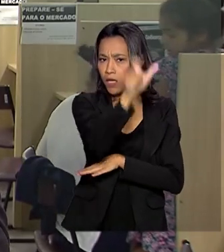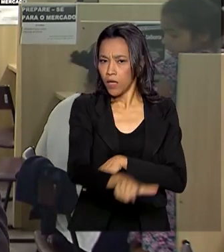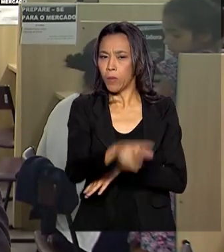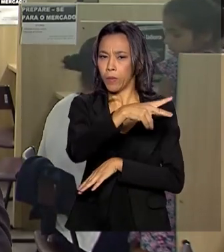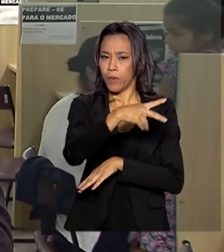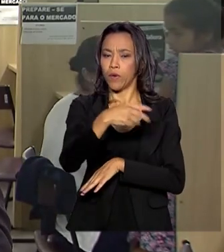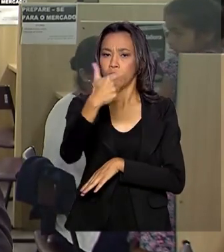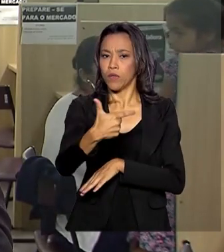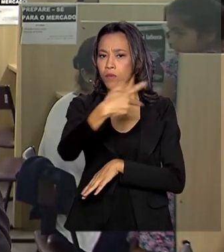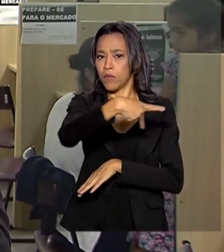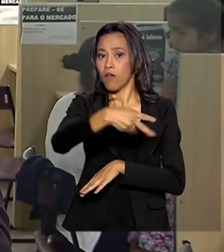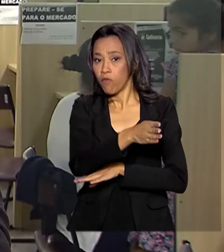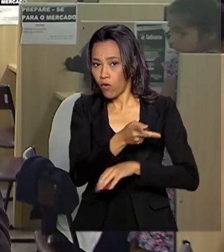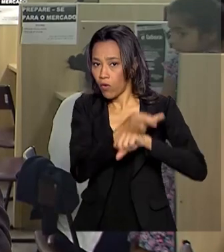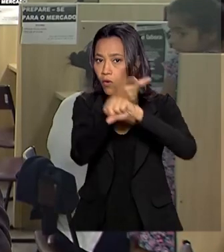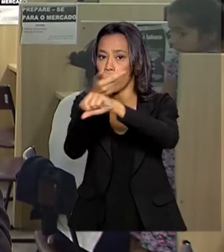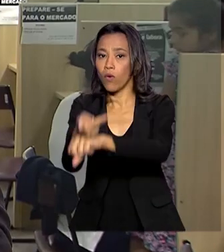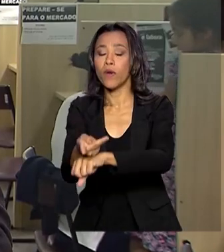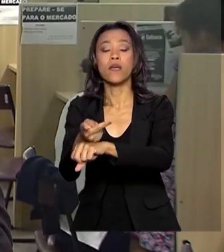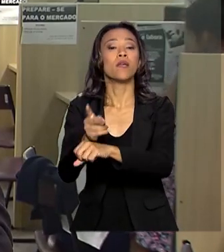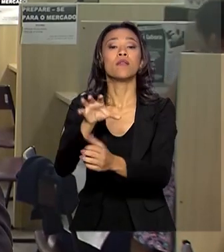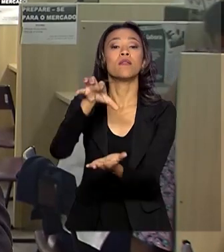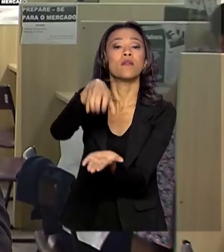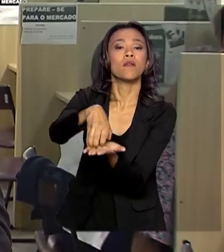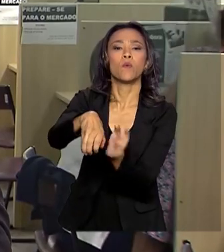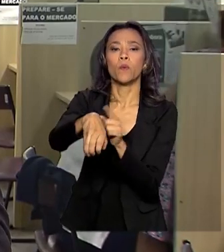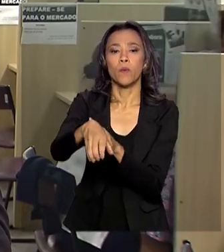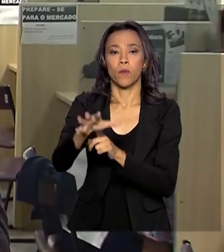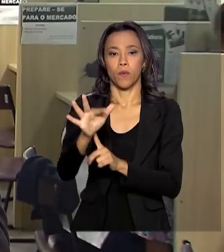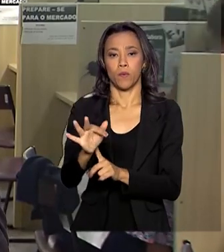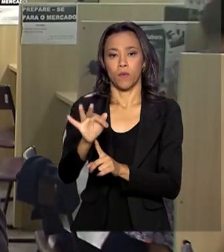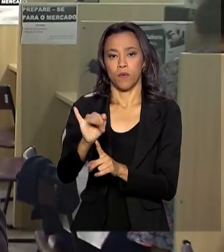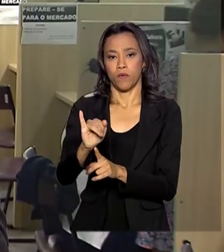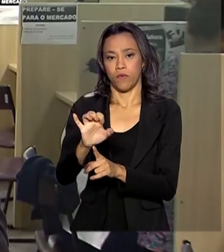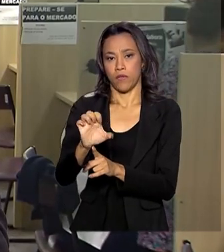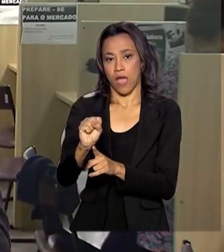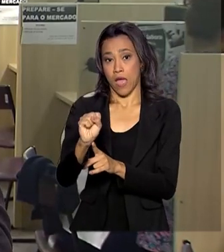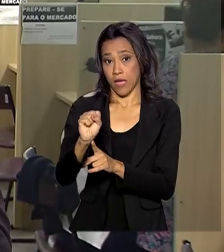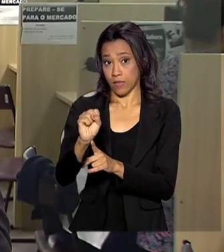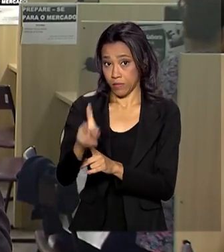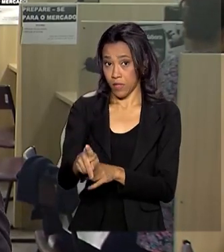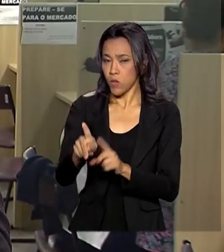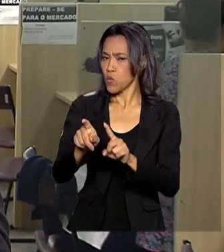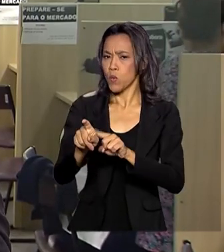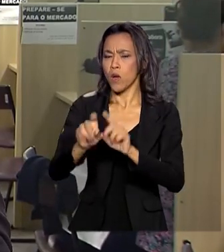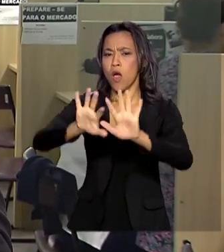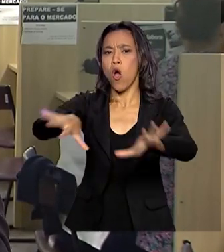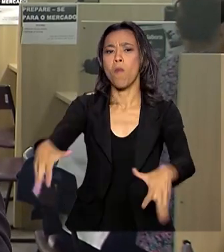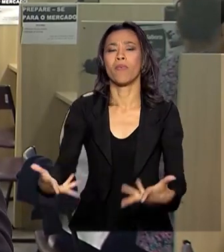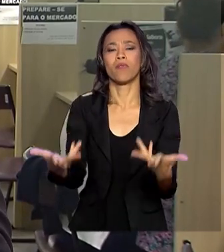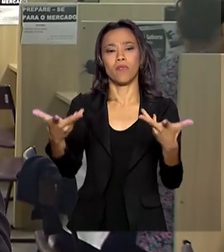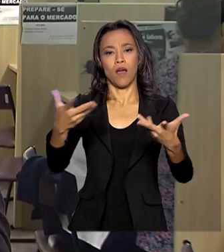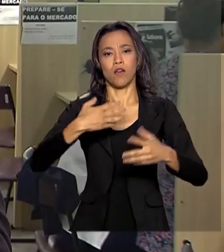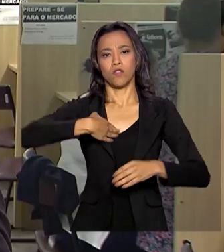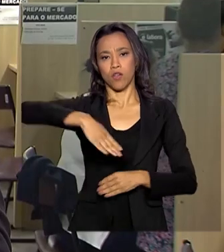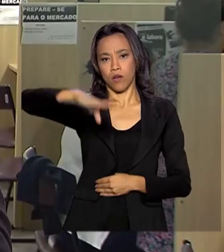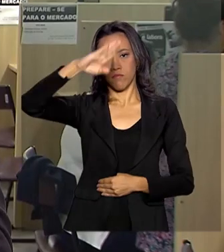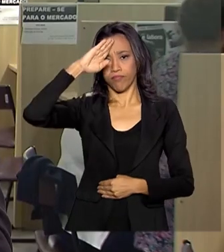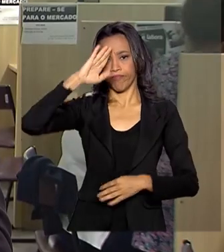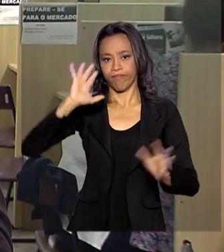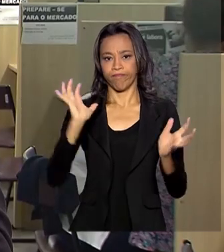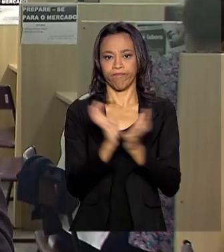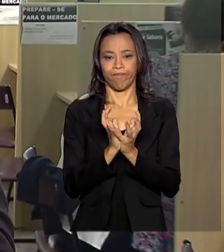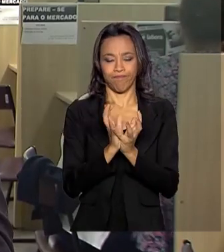das Indústrias do Estado de São Paulo, a Fiesp, onde participou de uma homenagem às Forças Armadas e foi condecorado. Eu acompanhei